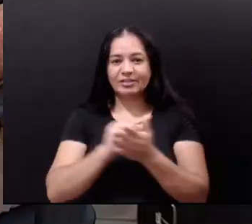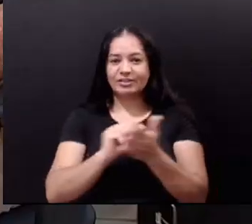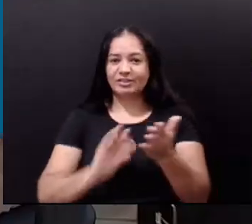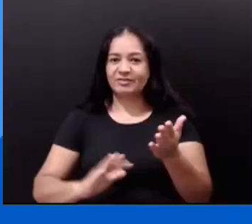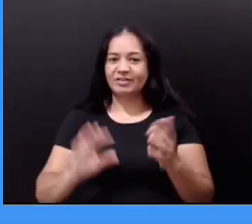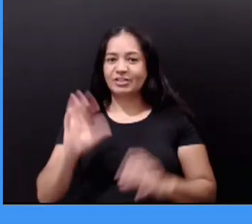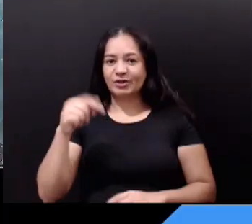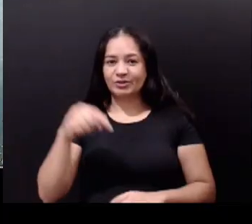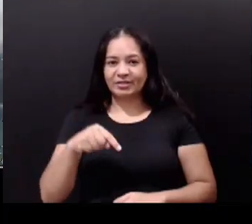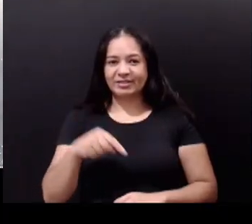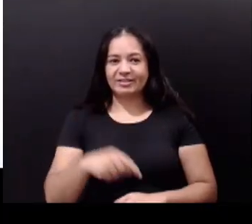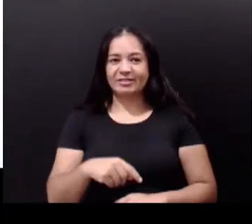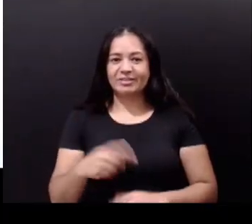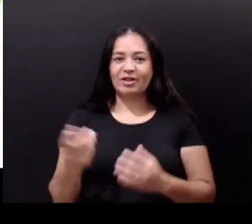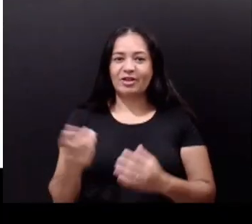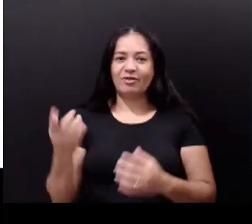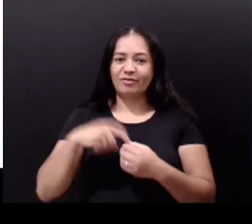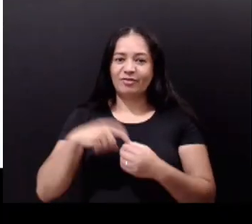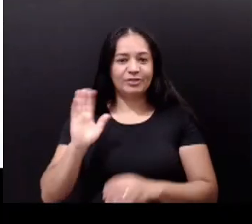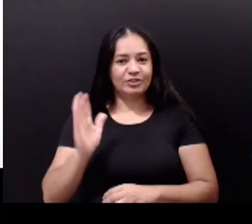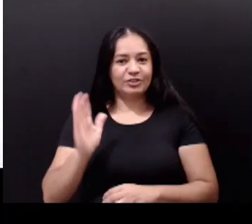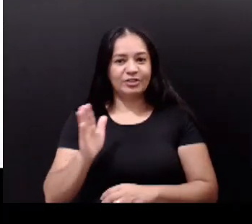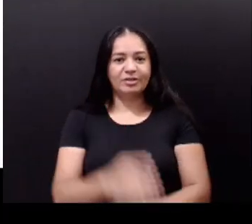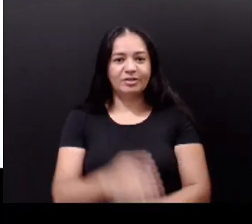volta já já.